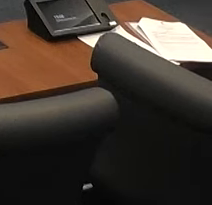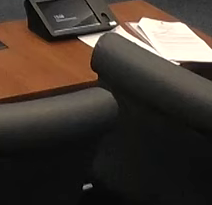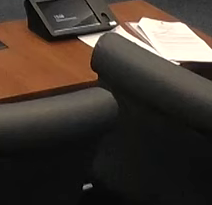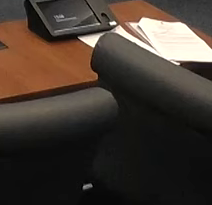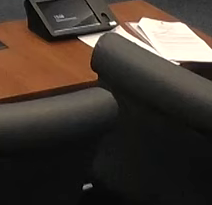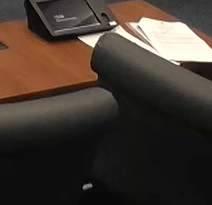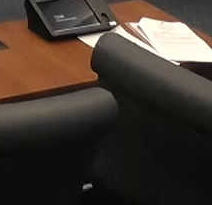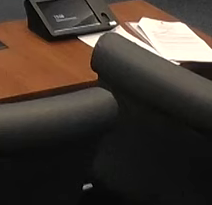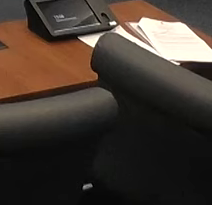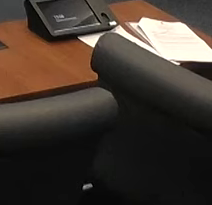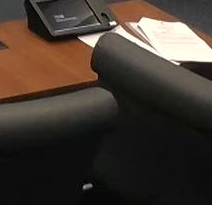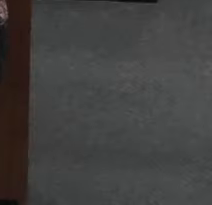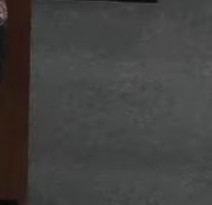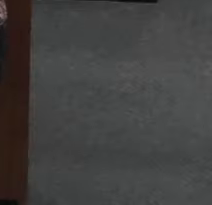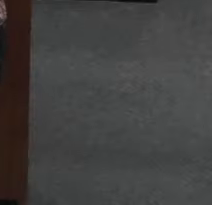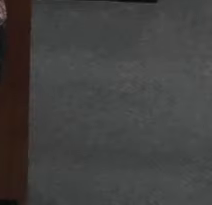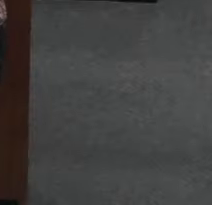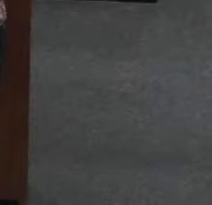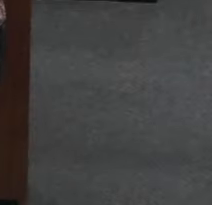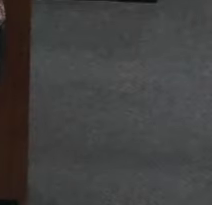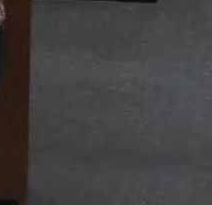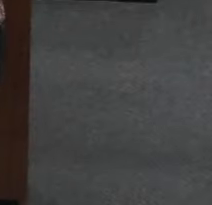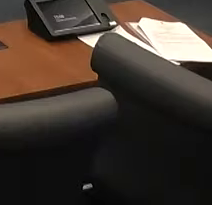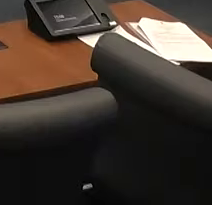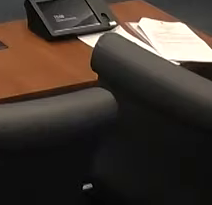favor. Não, é o Serginho, Serginho.